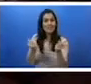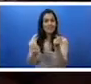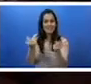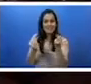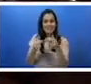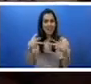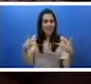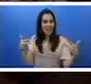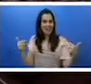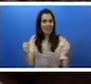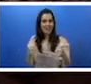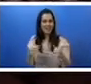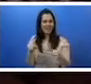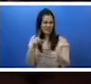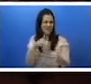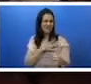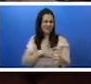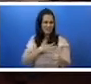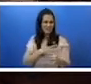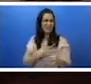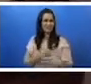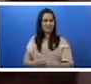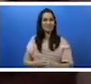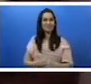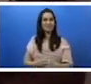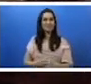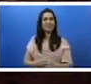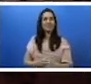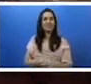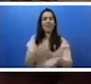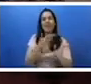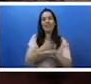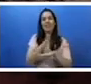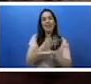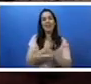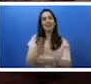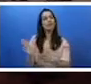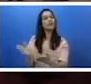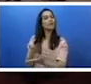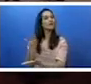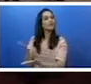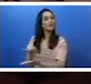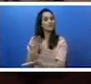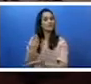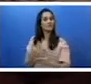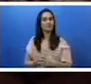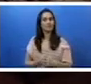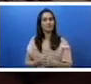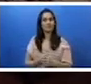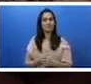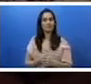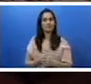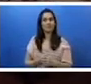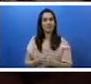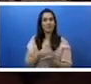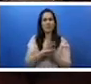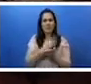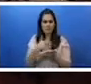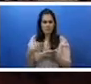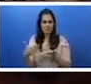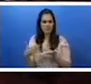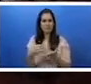transporte. Vocês vão gostar bastante dessa parte. E a tarefa, ela vai ser no caderno. Então, vamos